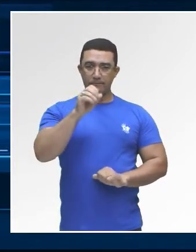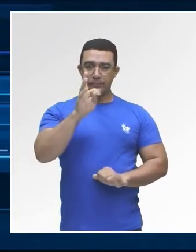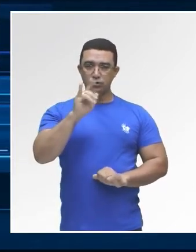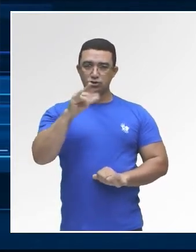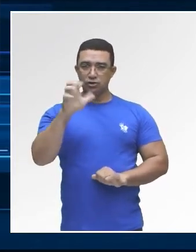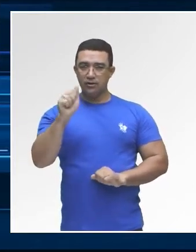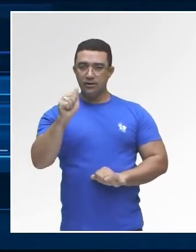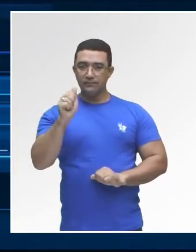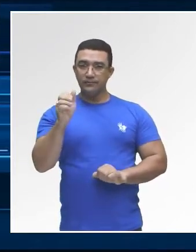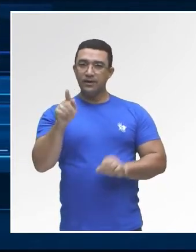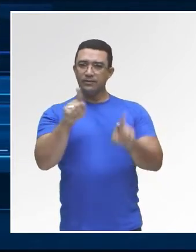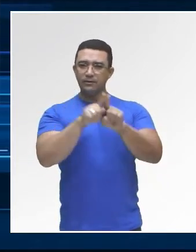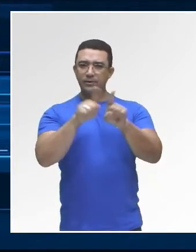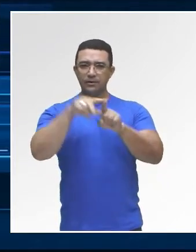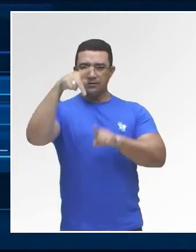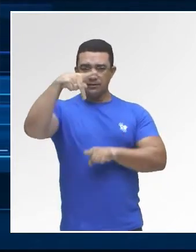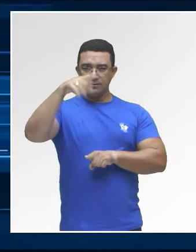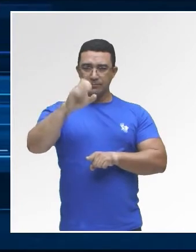Pedro?